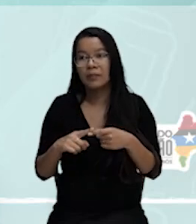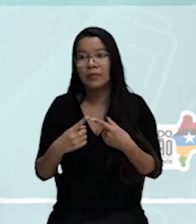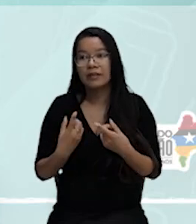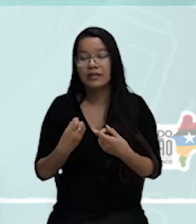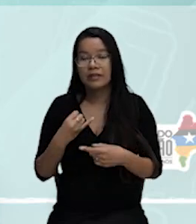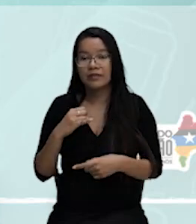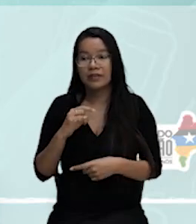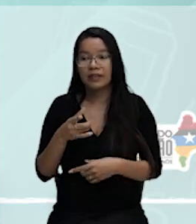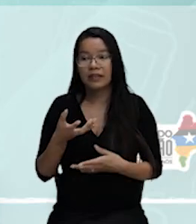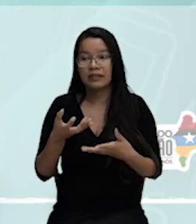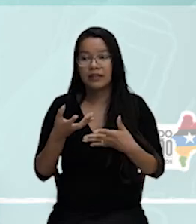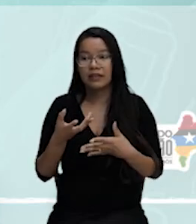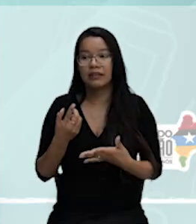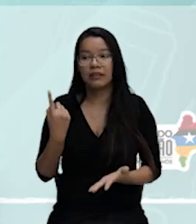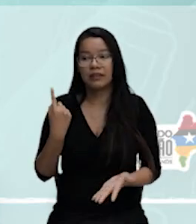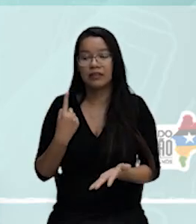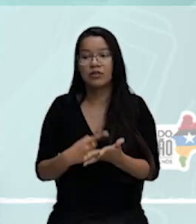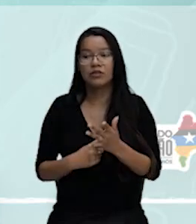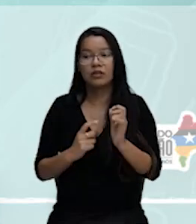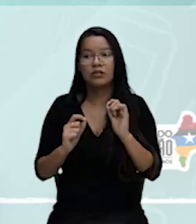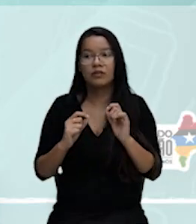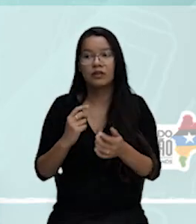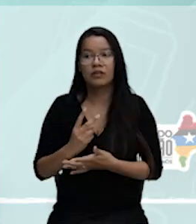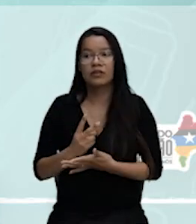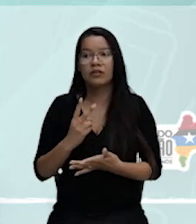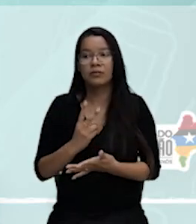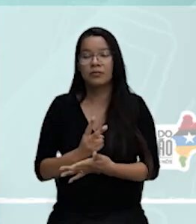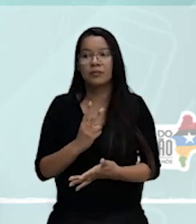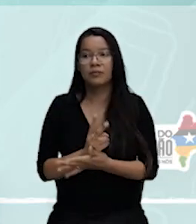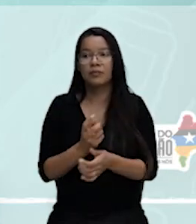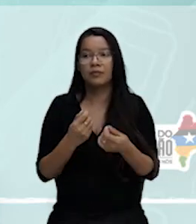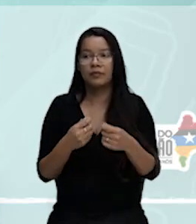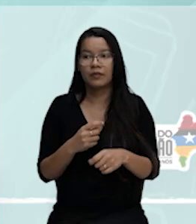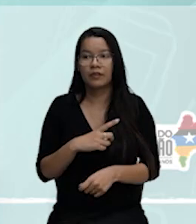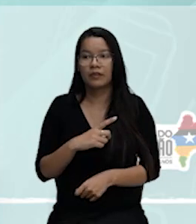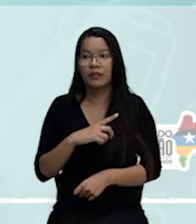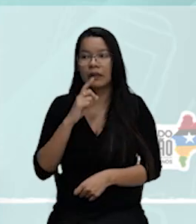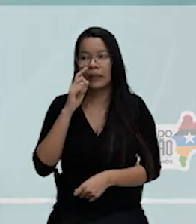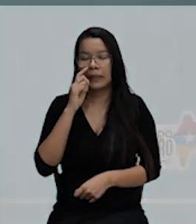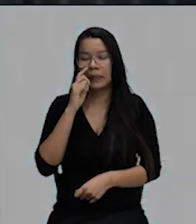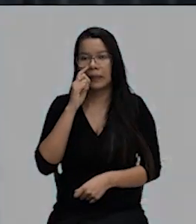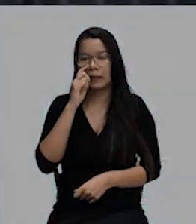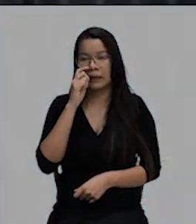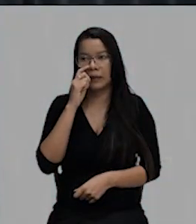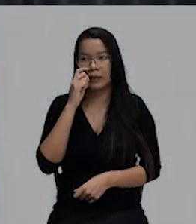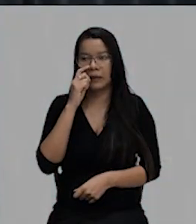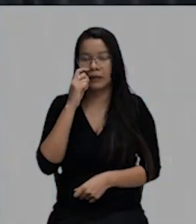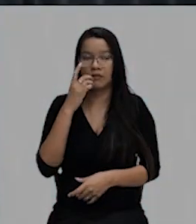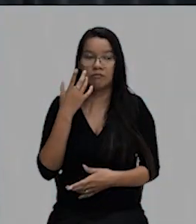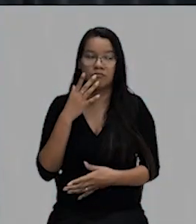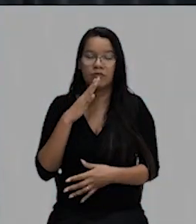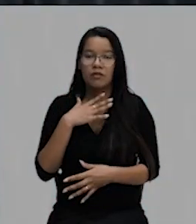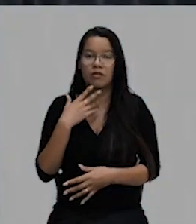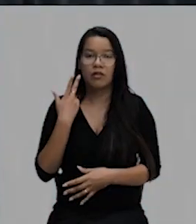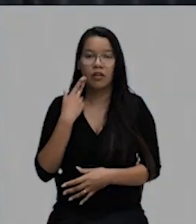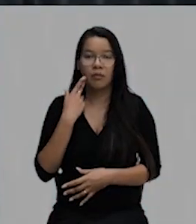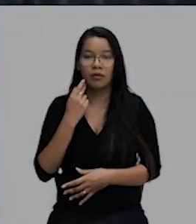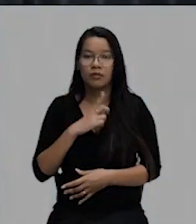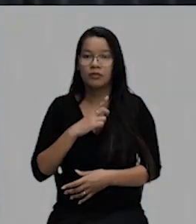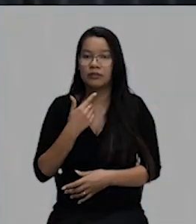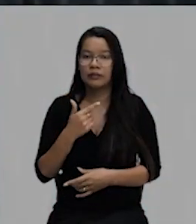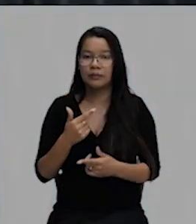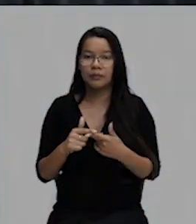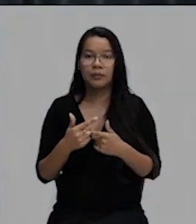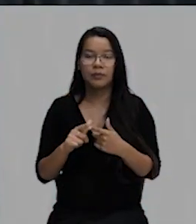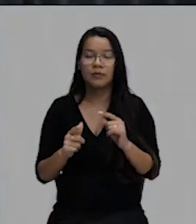quiser garantir, para não errar, que você sempre precisa fazer a condição de existência, o teste de condição de existência, tranquilo, sem problema